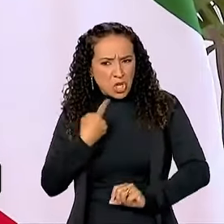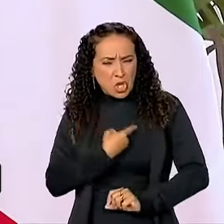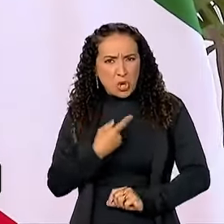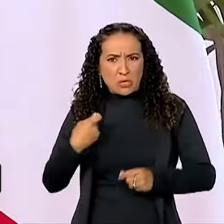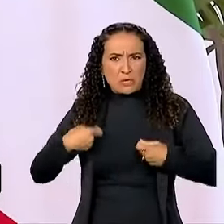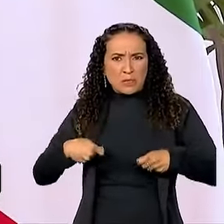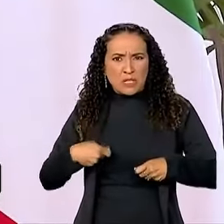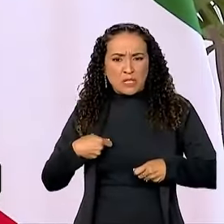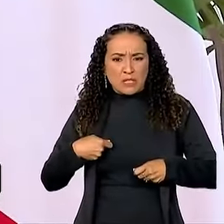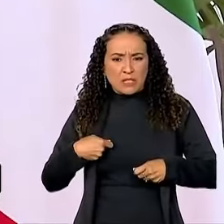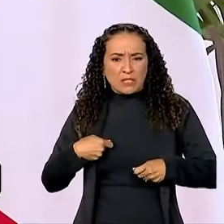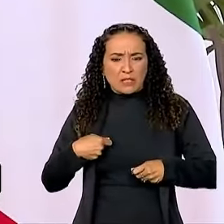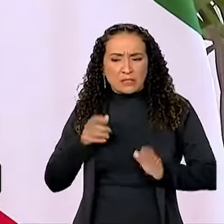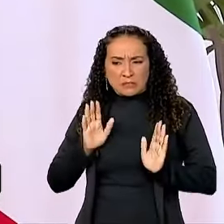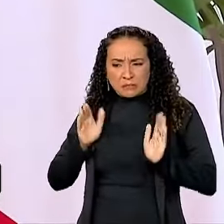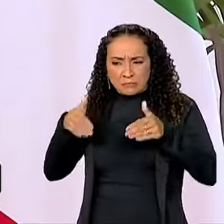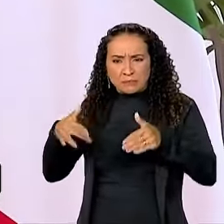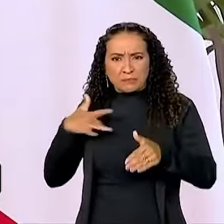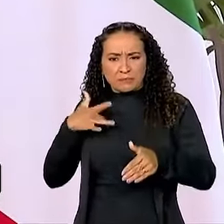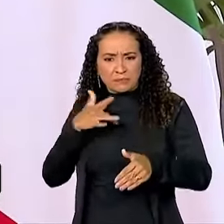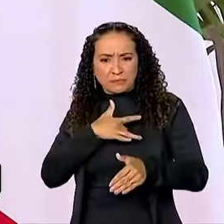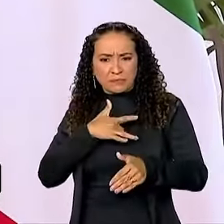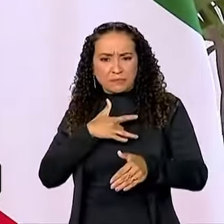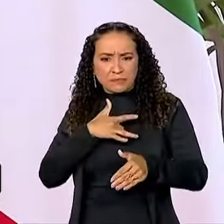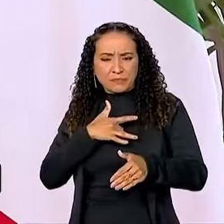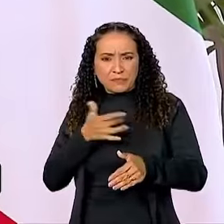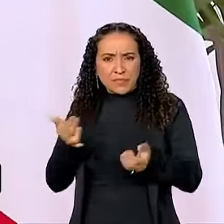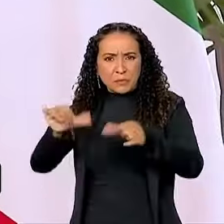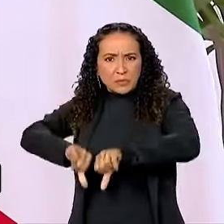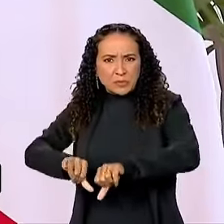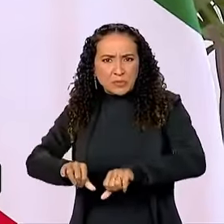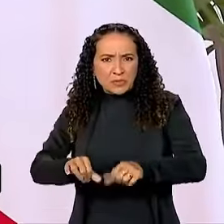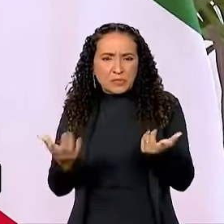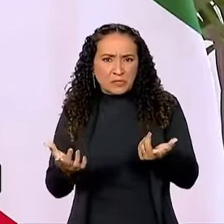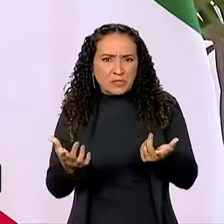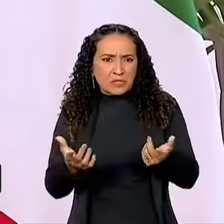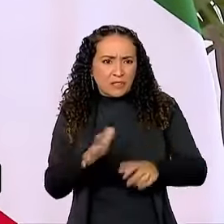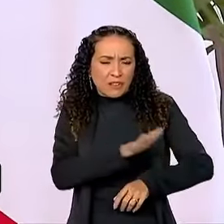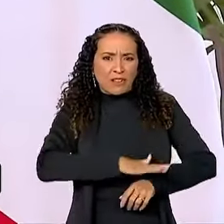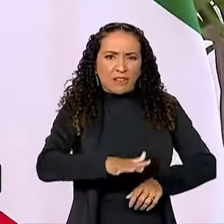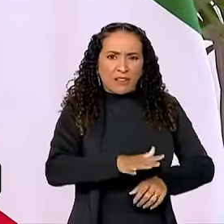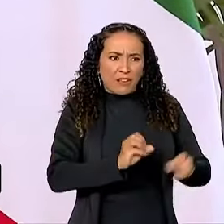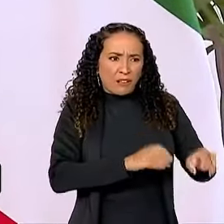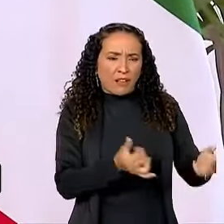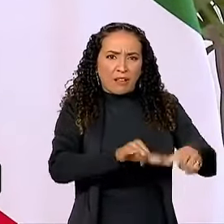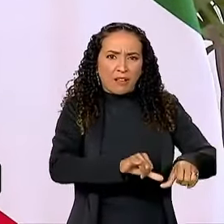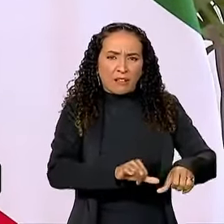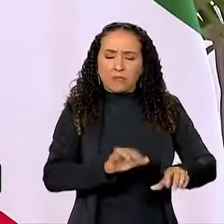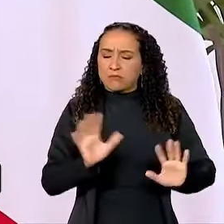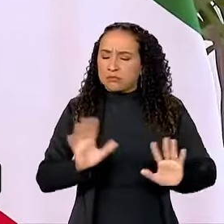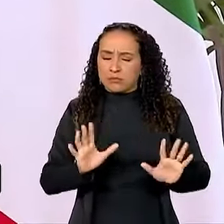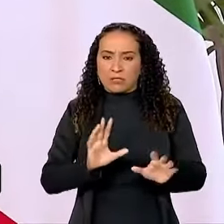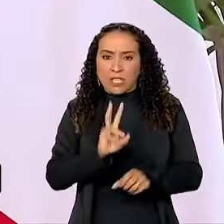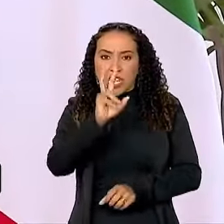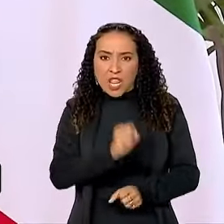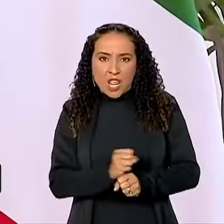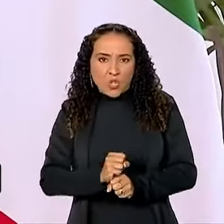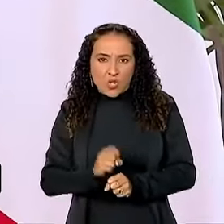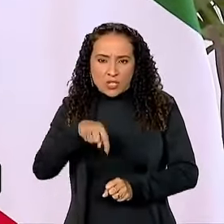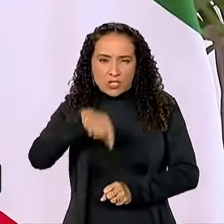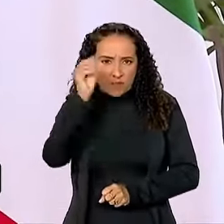temos que piorar a saúde, que nós temos que piorar a educação para melhorar, isso é feito há 500 anos no